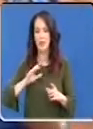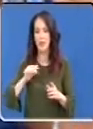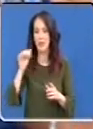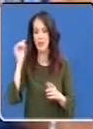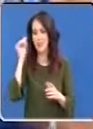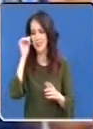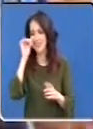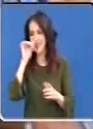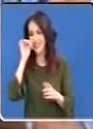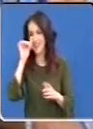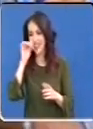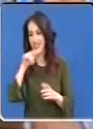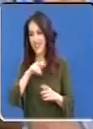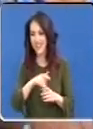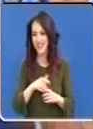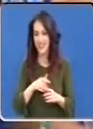já não estou a falar assim.